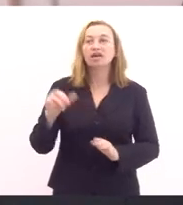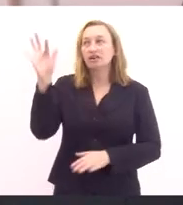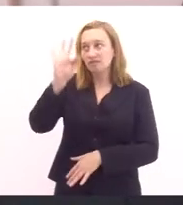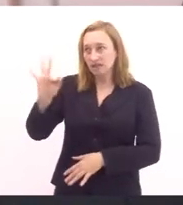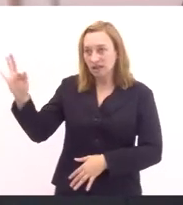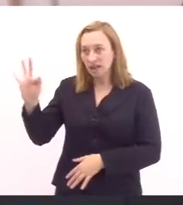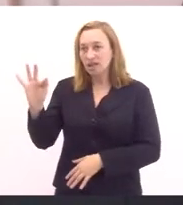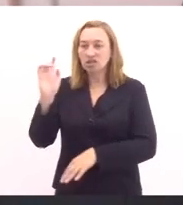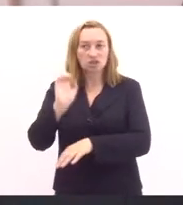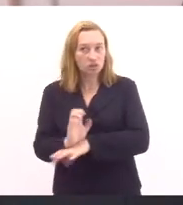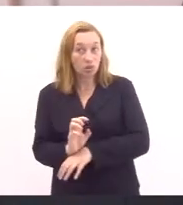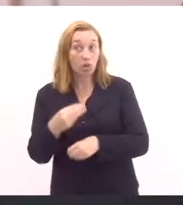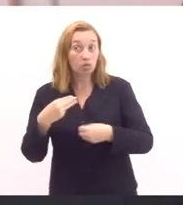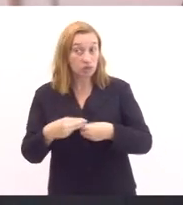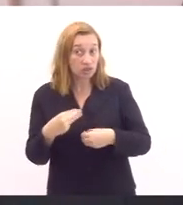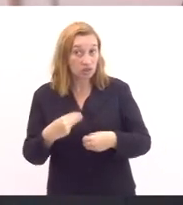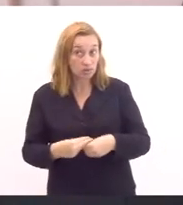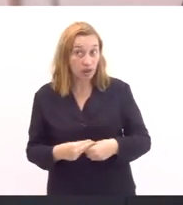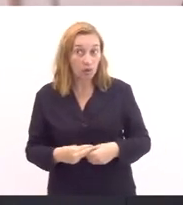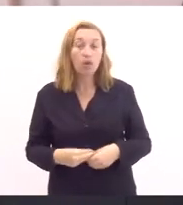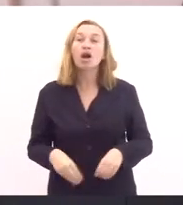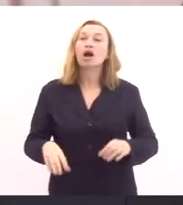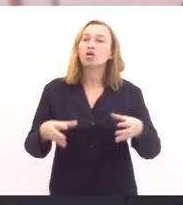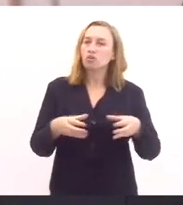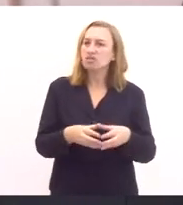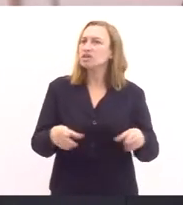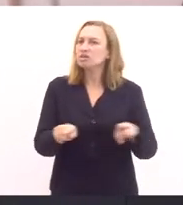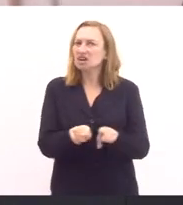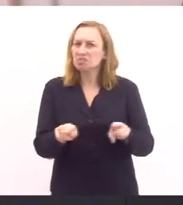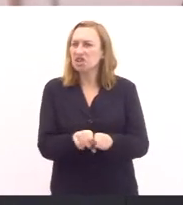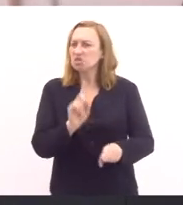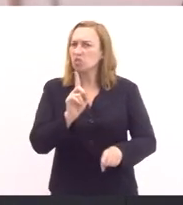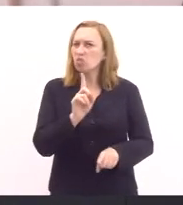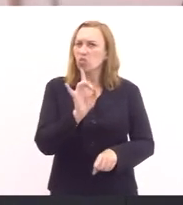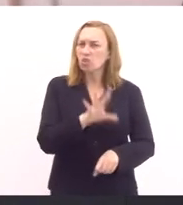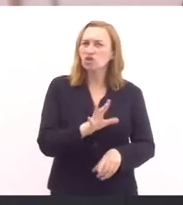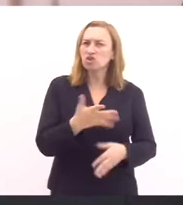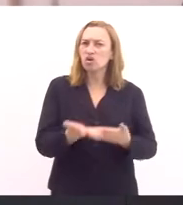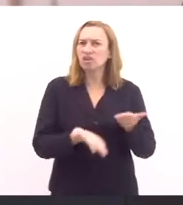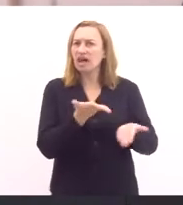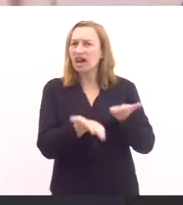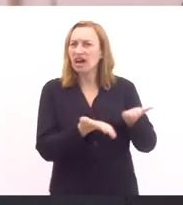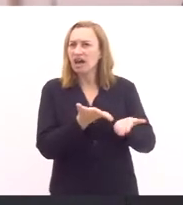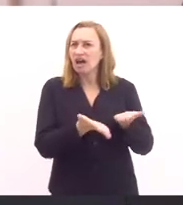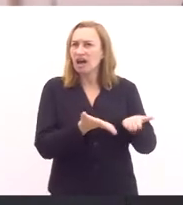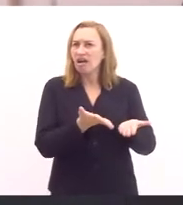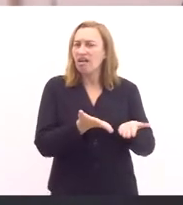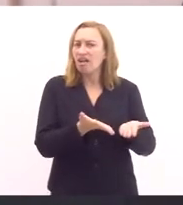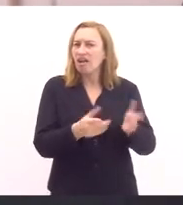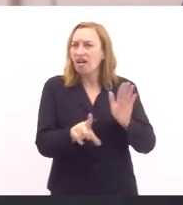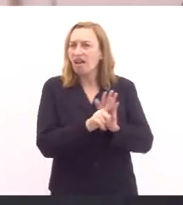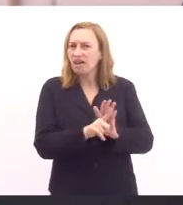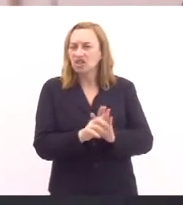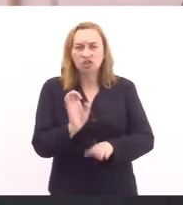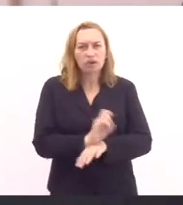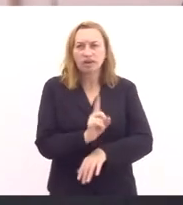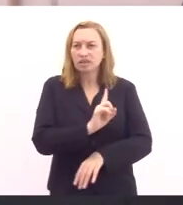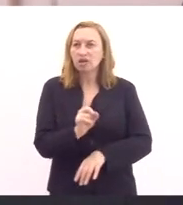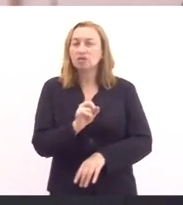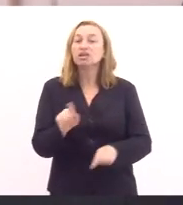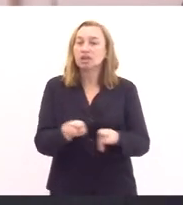estaduais ou municipais a comissão também não cuida só das leis estaduais e suja e